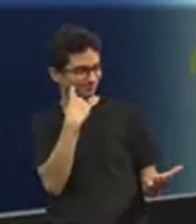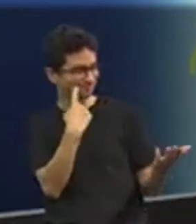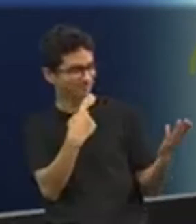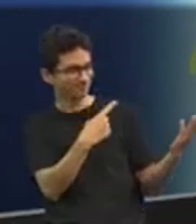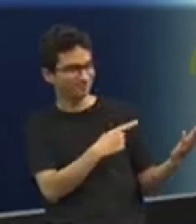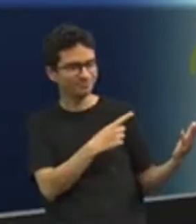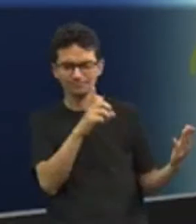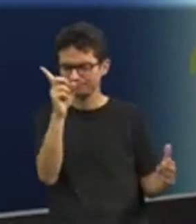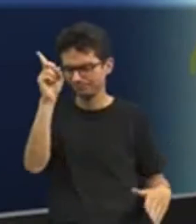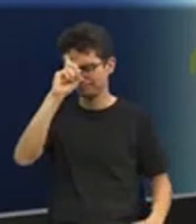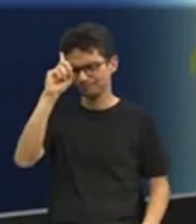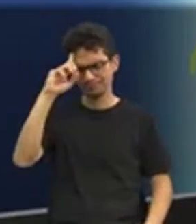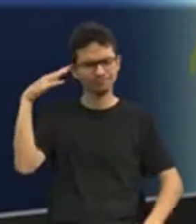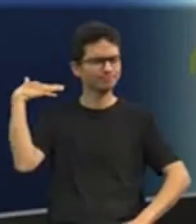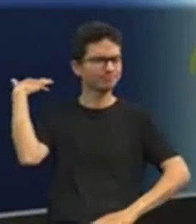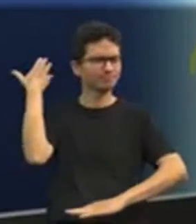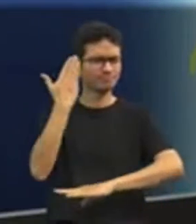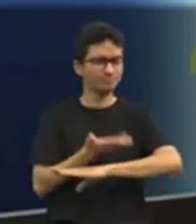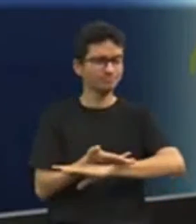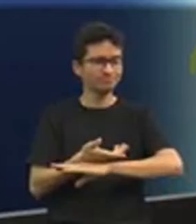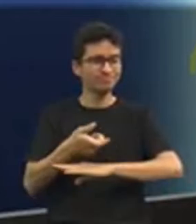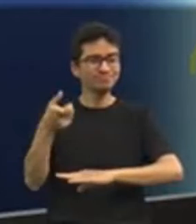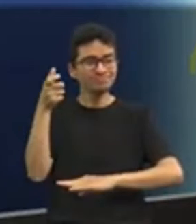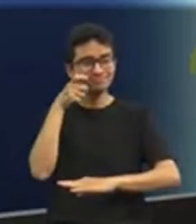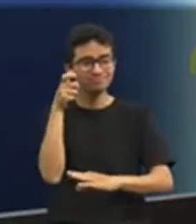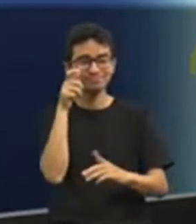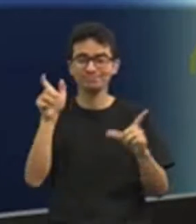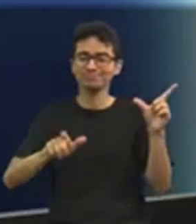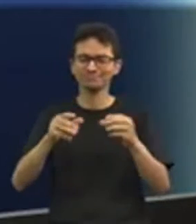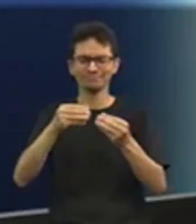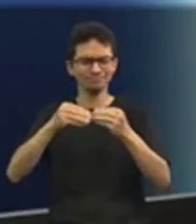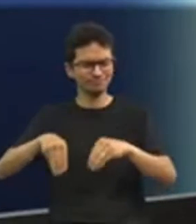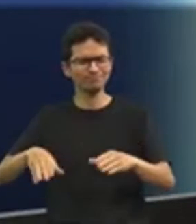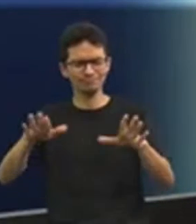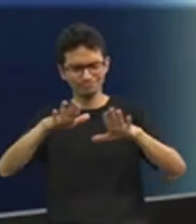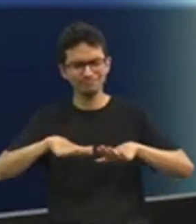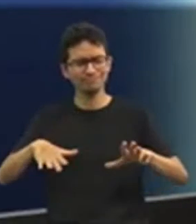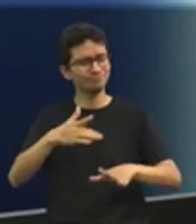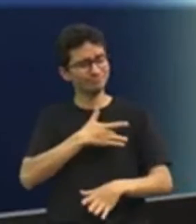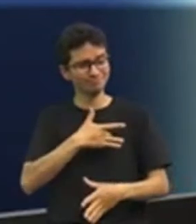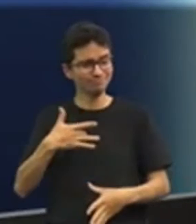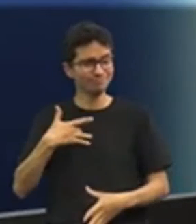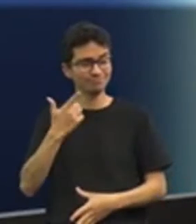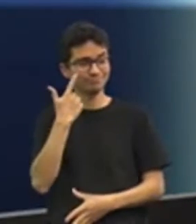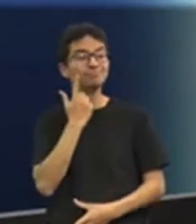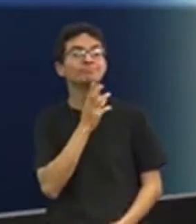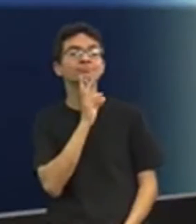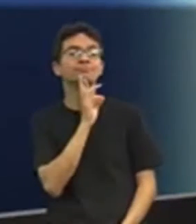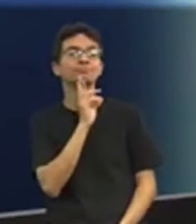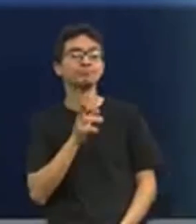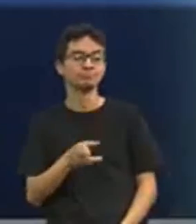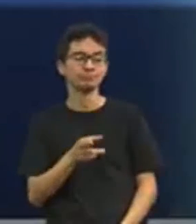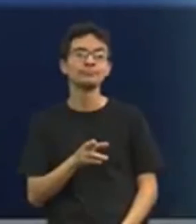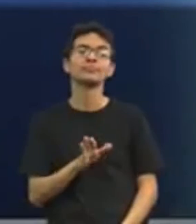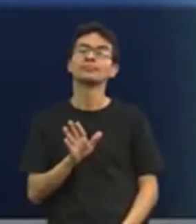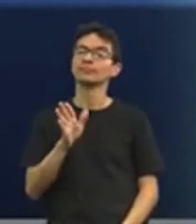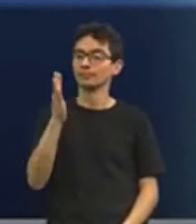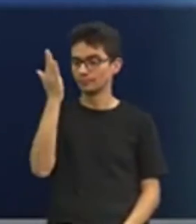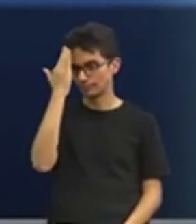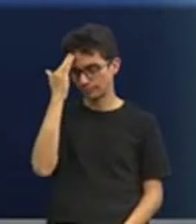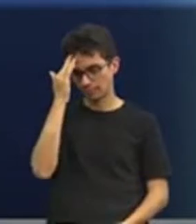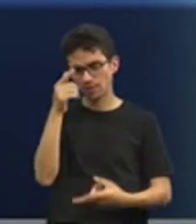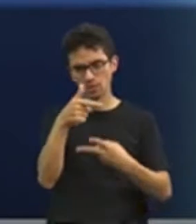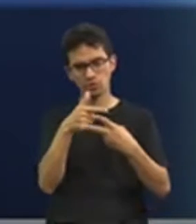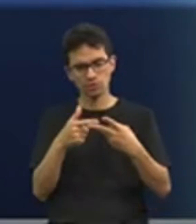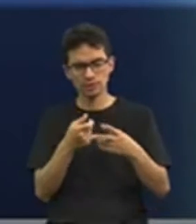ficar o dia todo no sofá vendo TV é obviamente prejudicial à sua saúde uma olhada na questão e fora